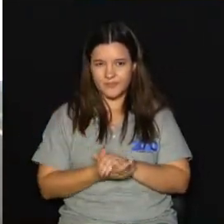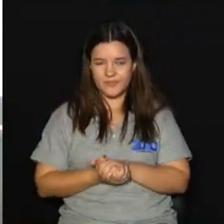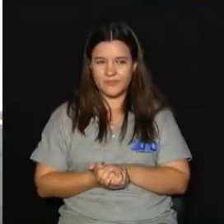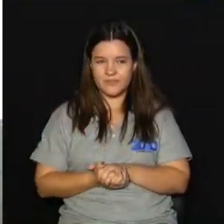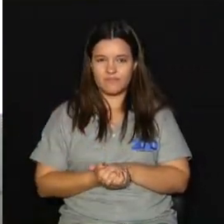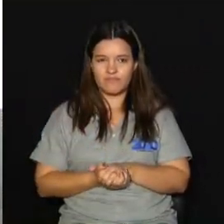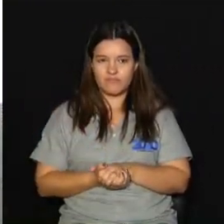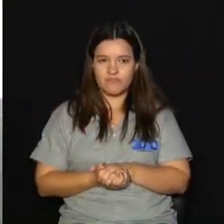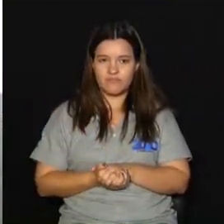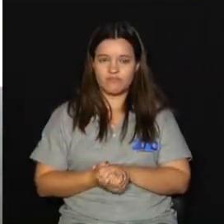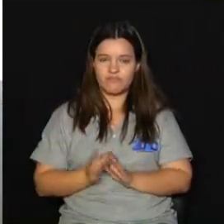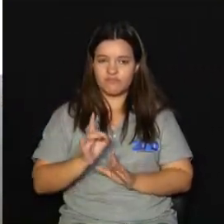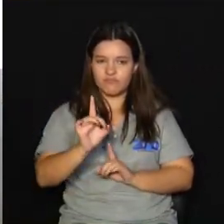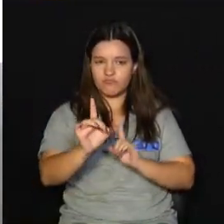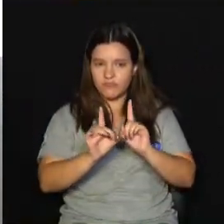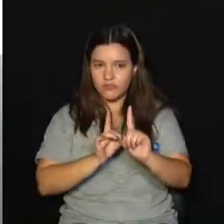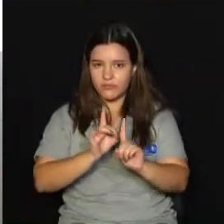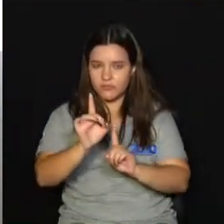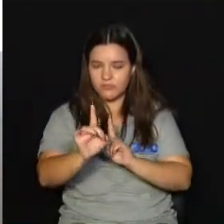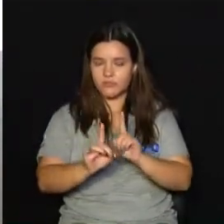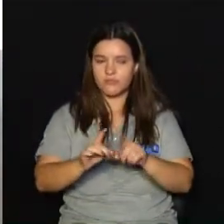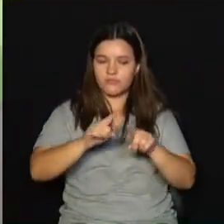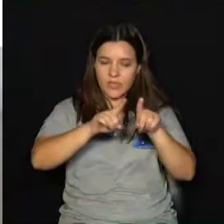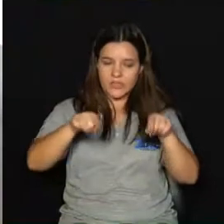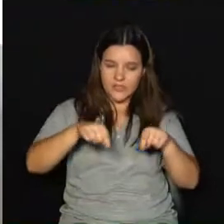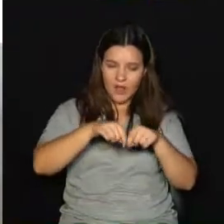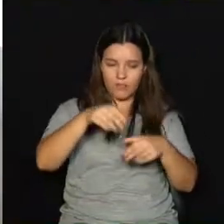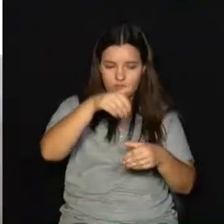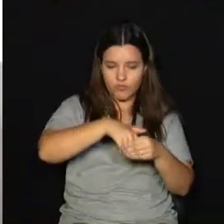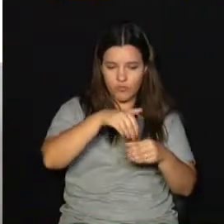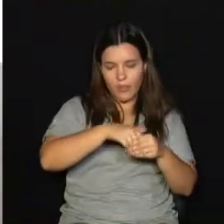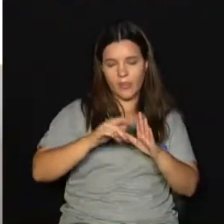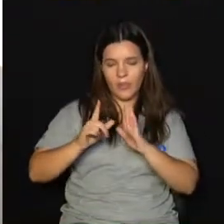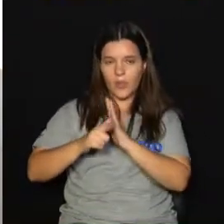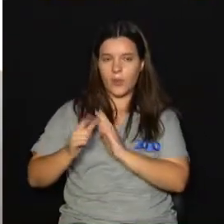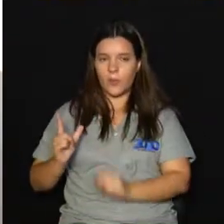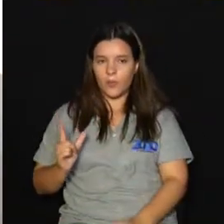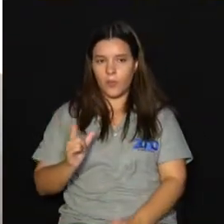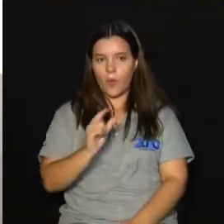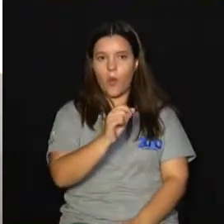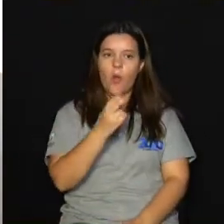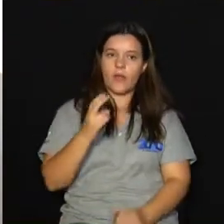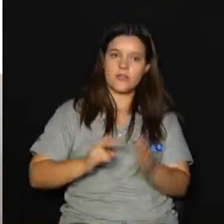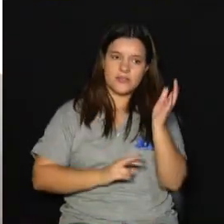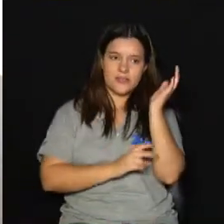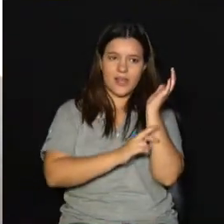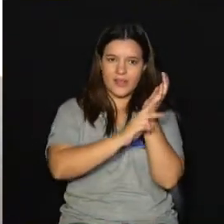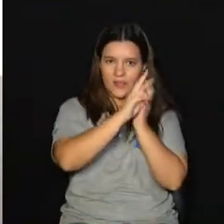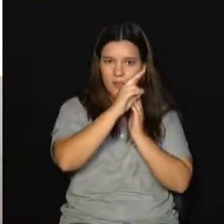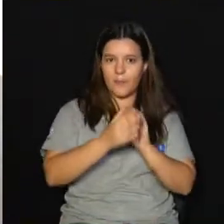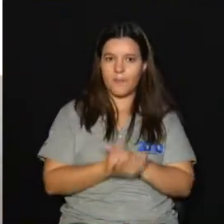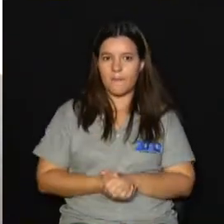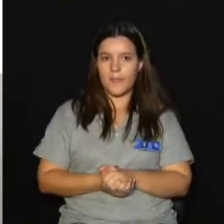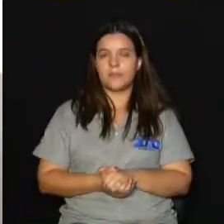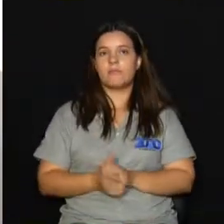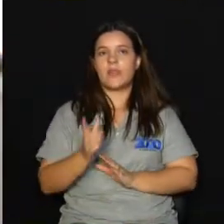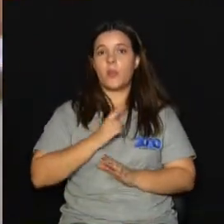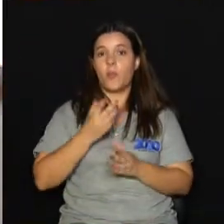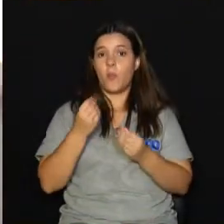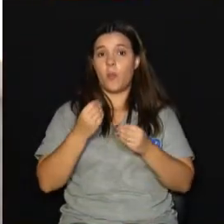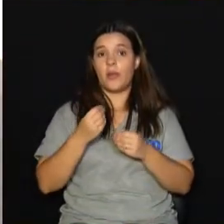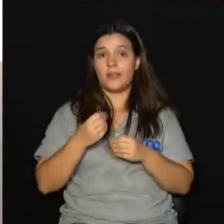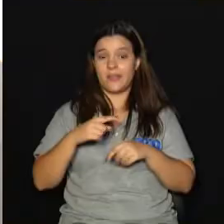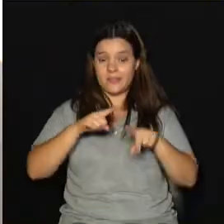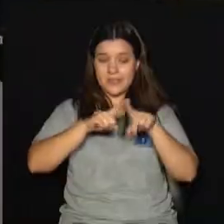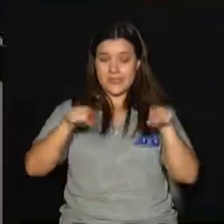turma entra por aquele corredor e depois segue direto para as escadarias, já que as sessões eleitorais estão no